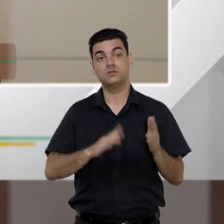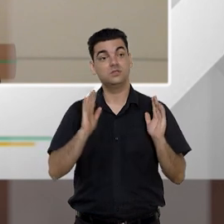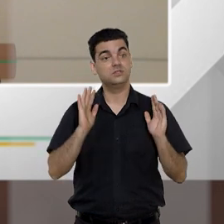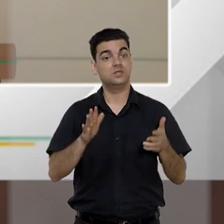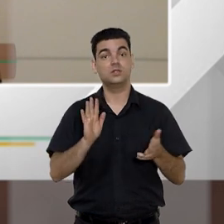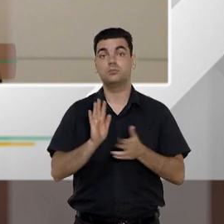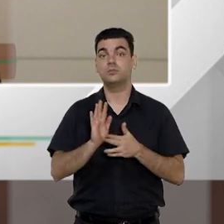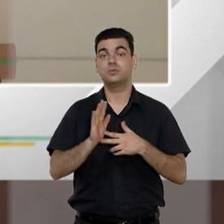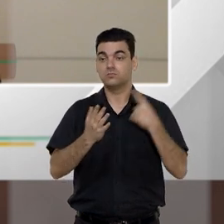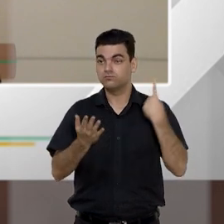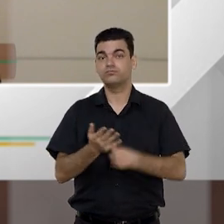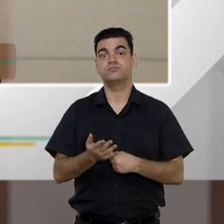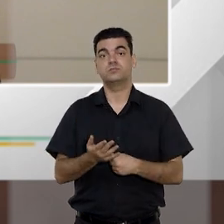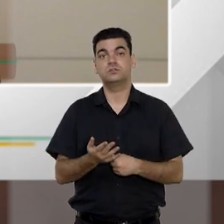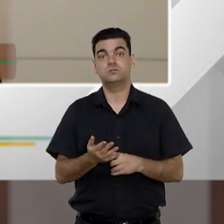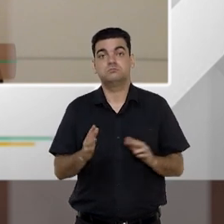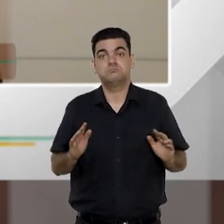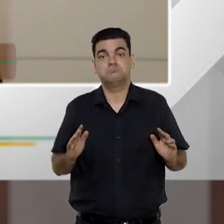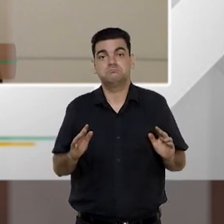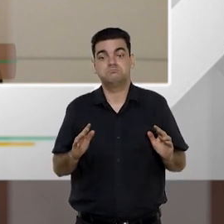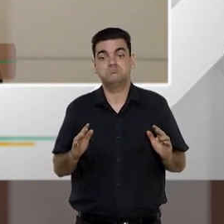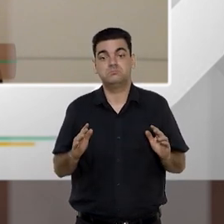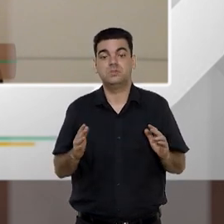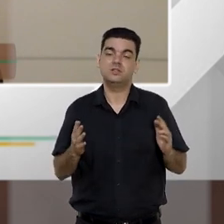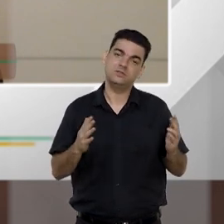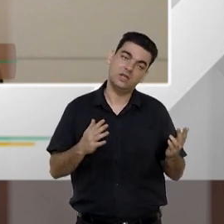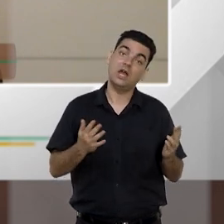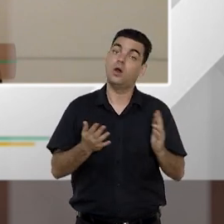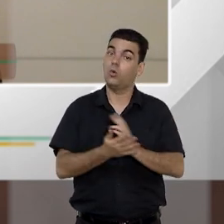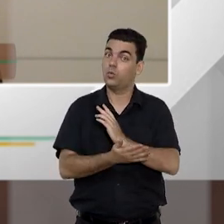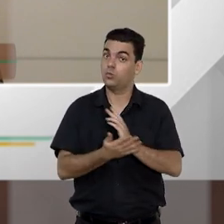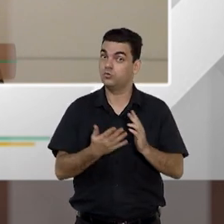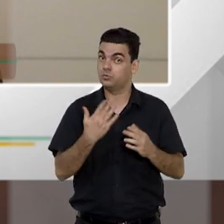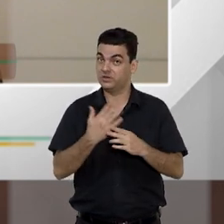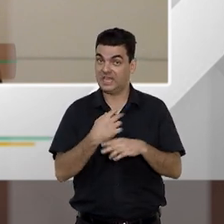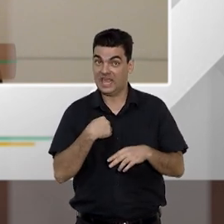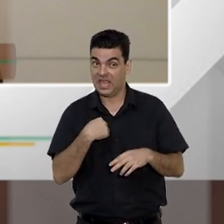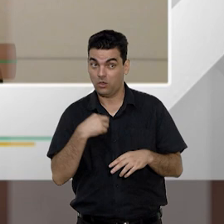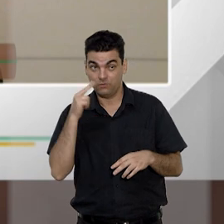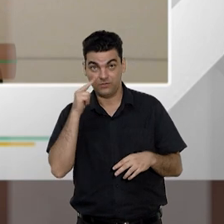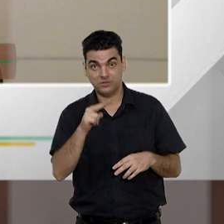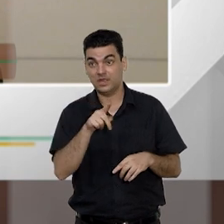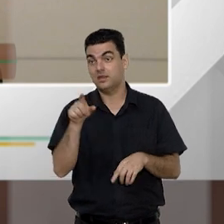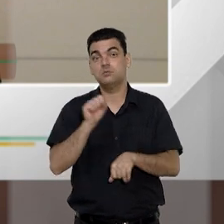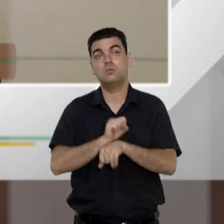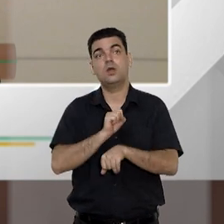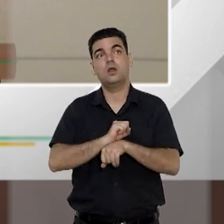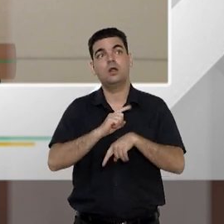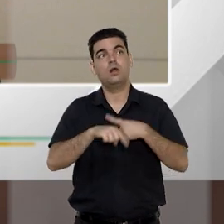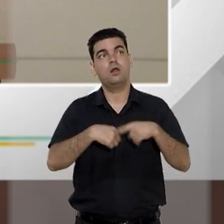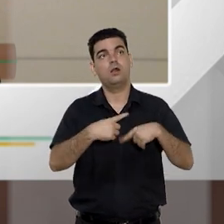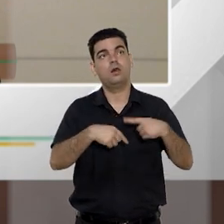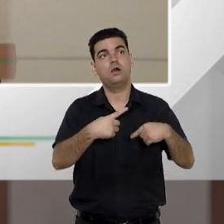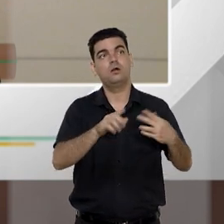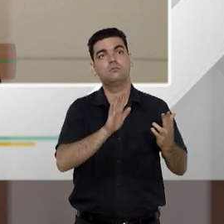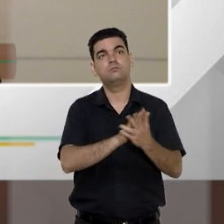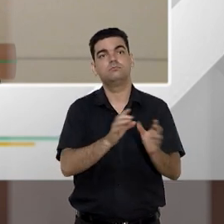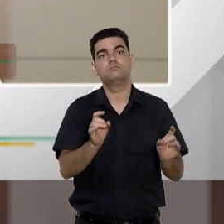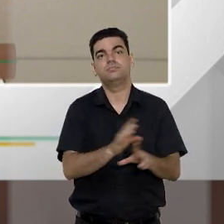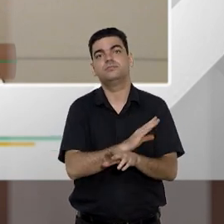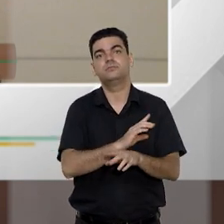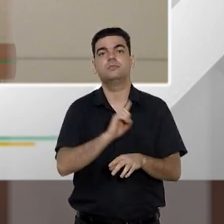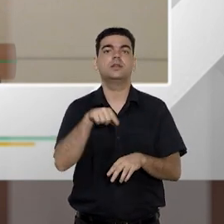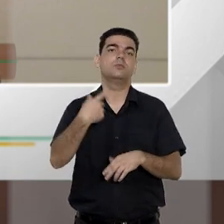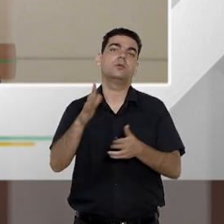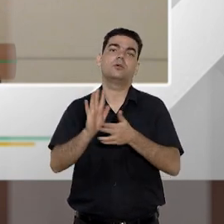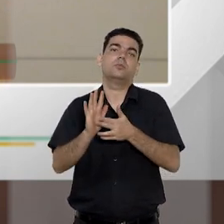prova documental já seria possível uma proposta de acordo, mas não. Pelo menos nos casos que eu vejo, aguardam finalizar a instrução